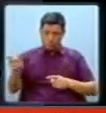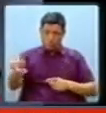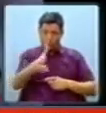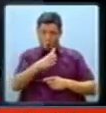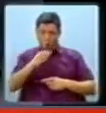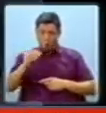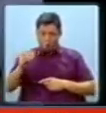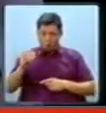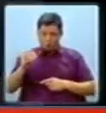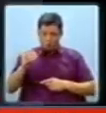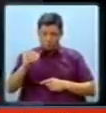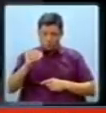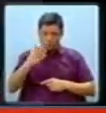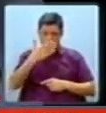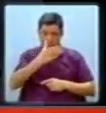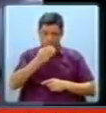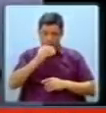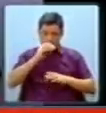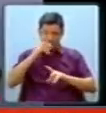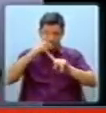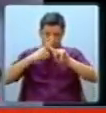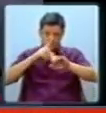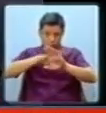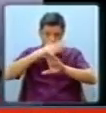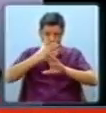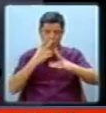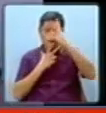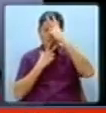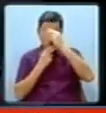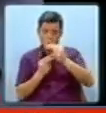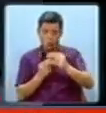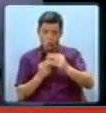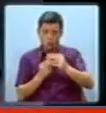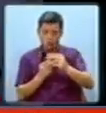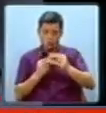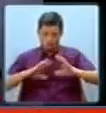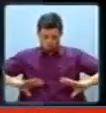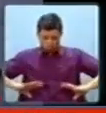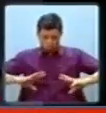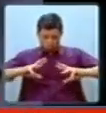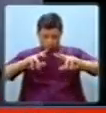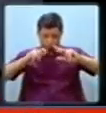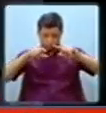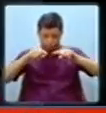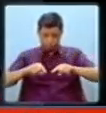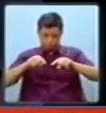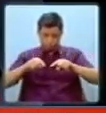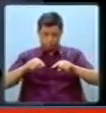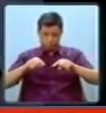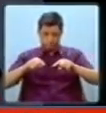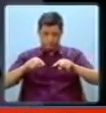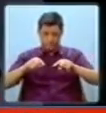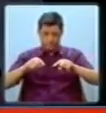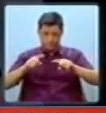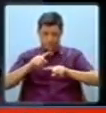massa aproximadamente de 10 vezes a massa da Lua. E, portanto, terá sido um evento destes nas redondezas da